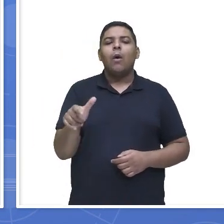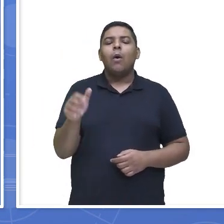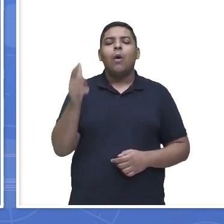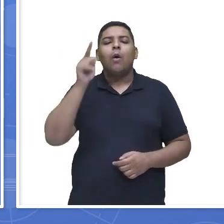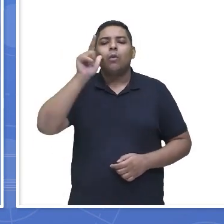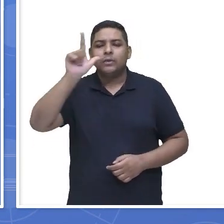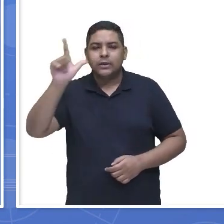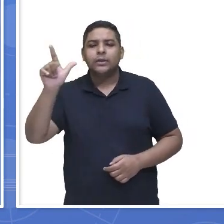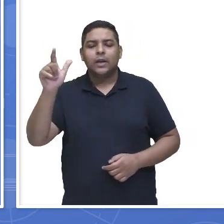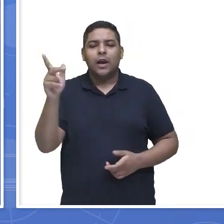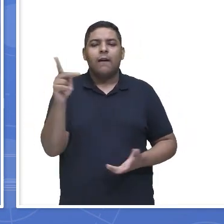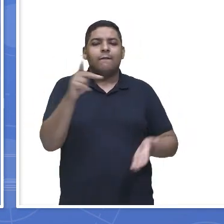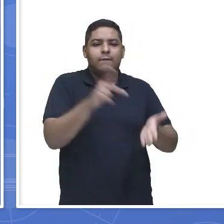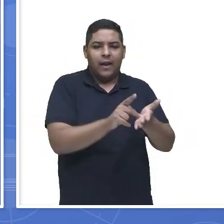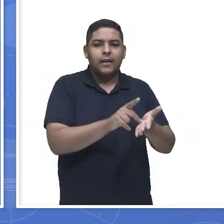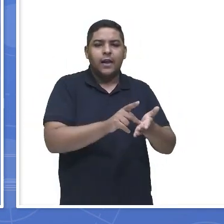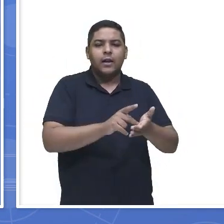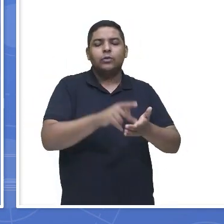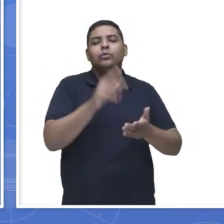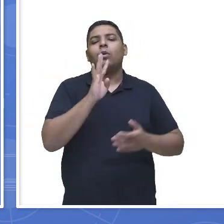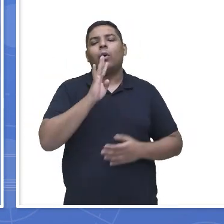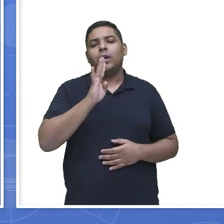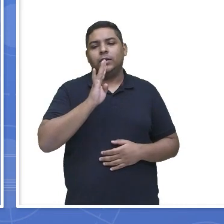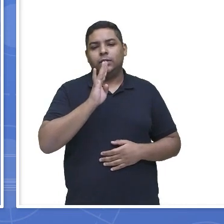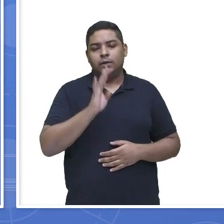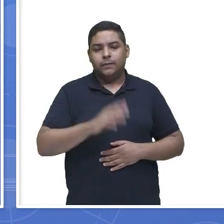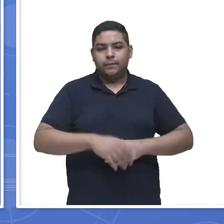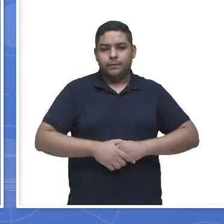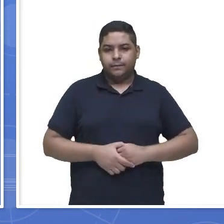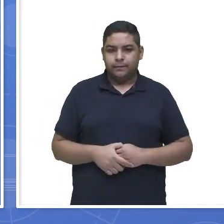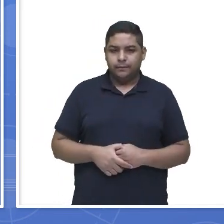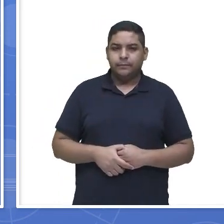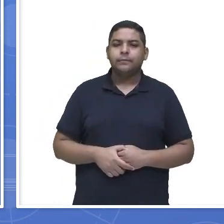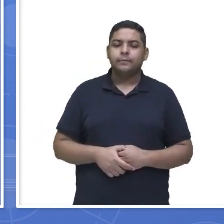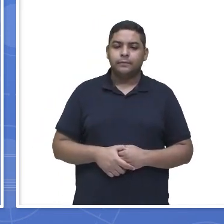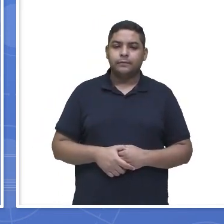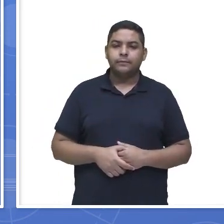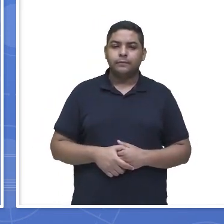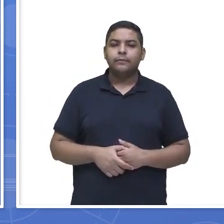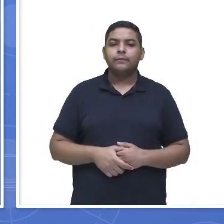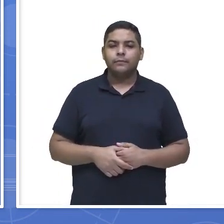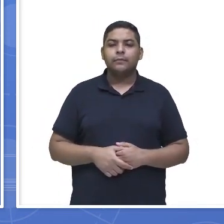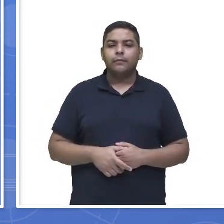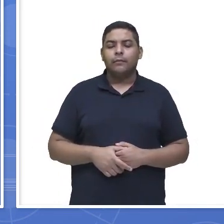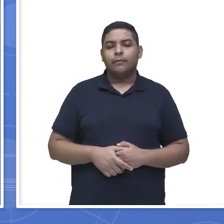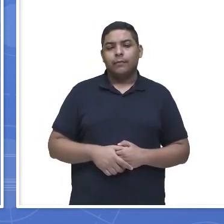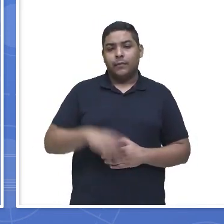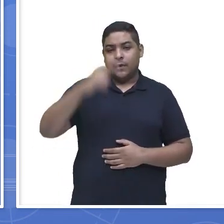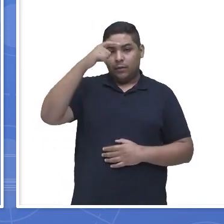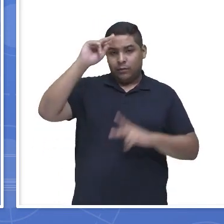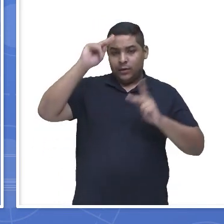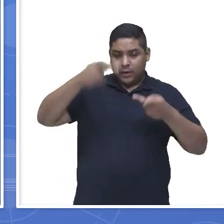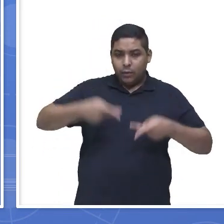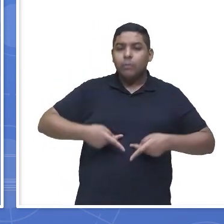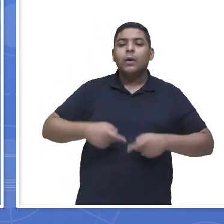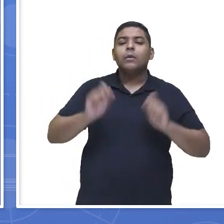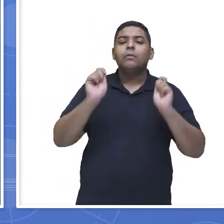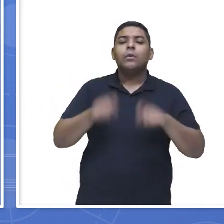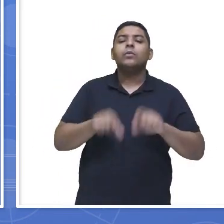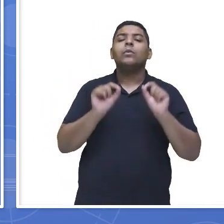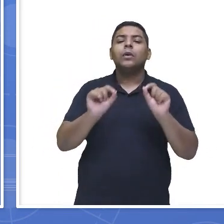outras palavras, é evidente que o sujeito eu possa chegar a um